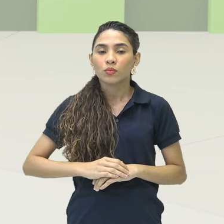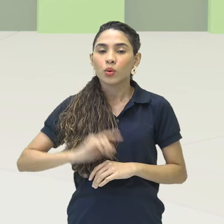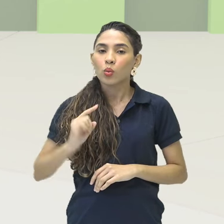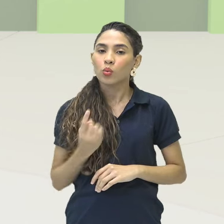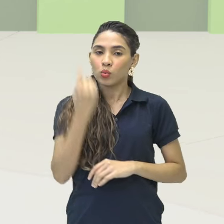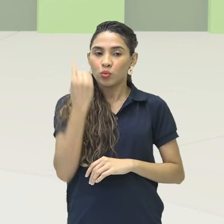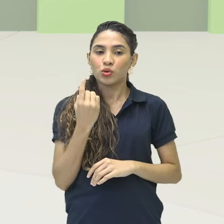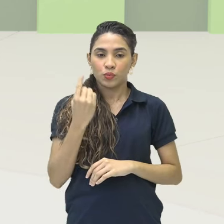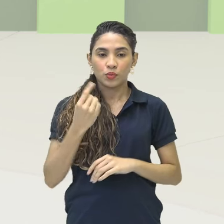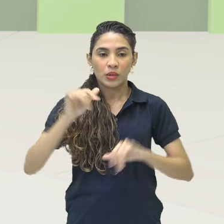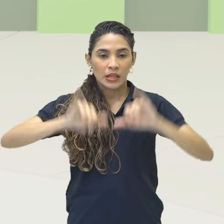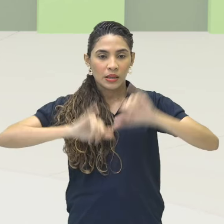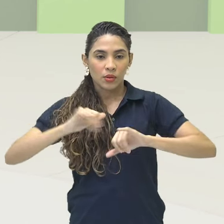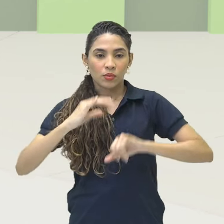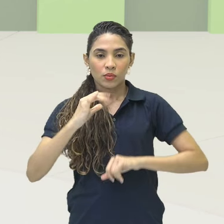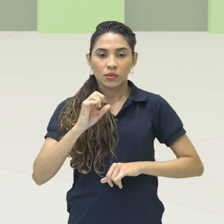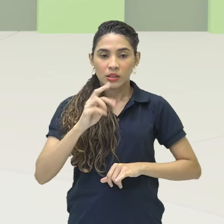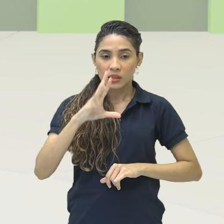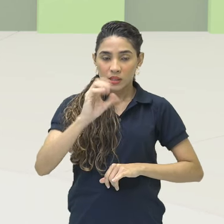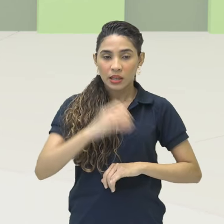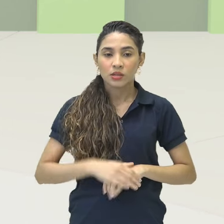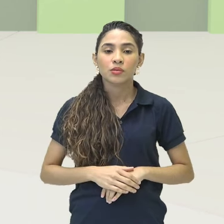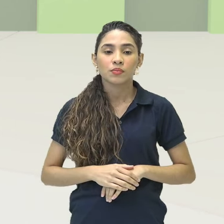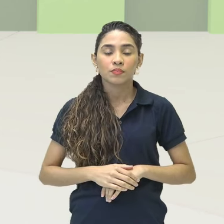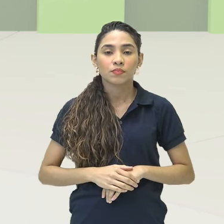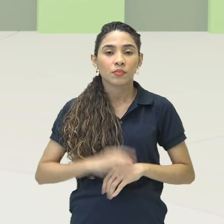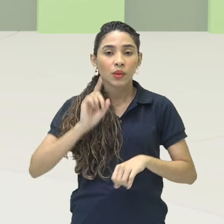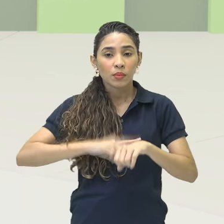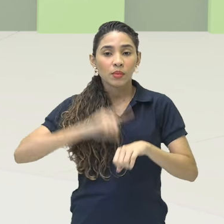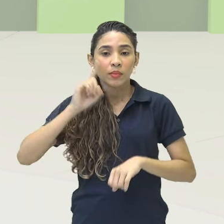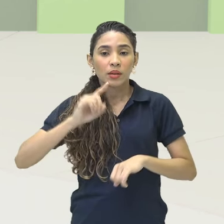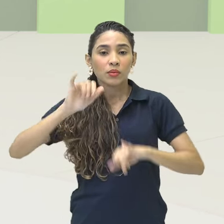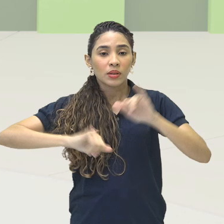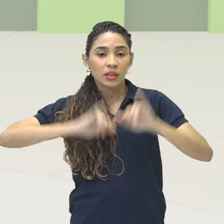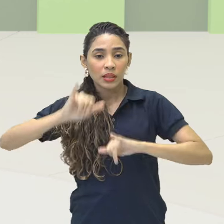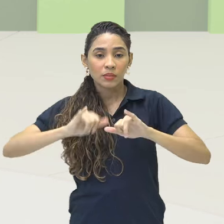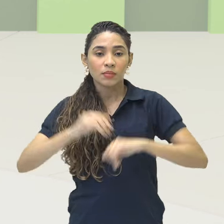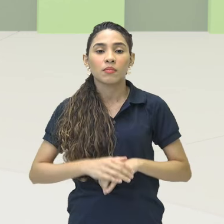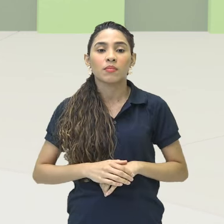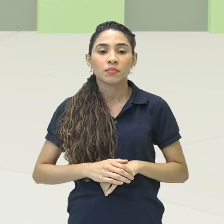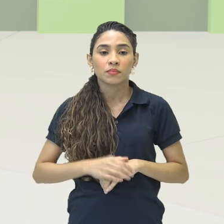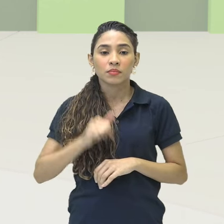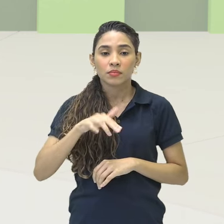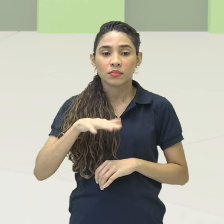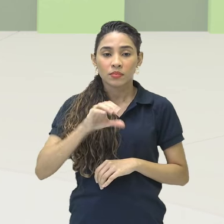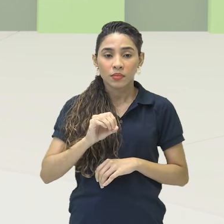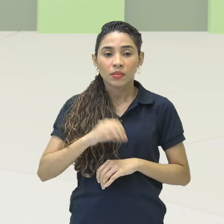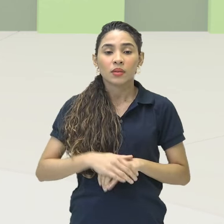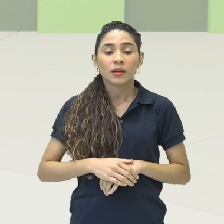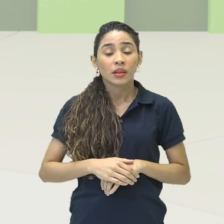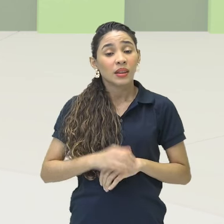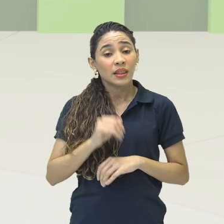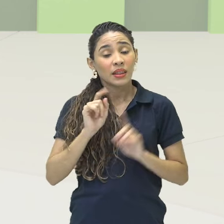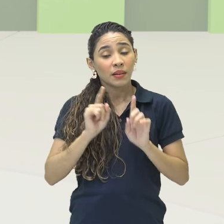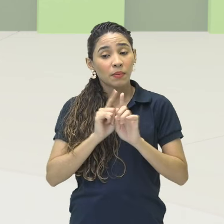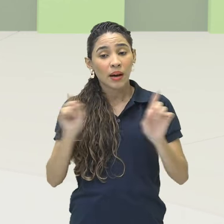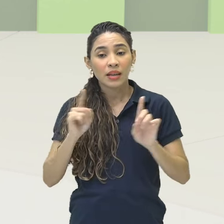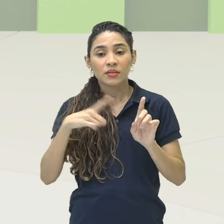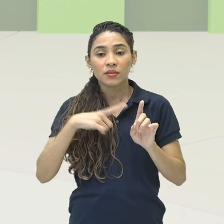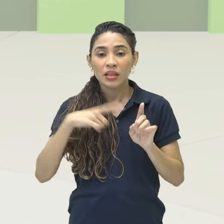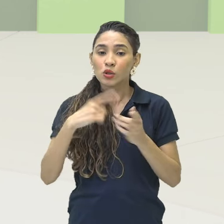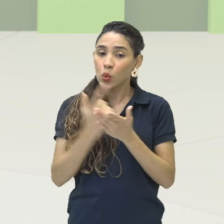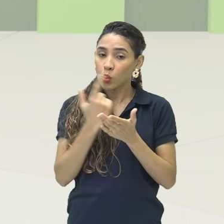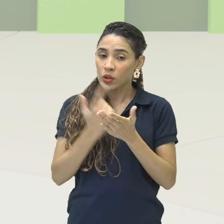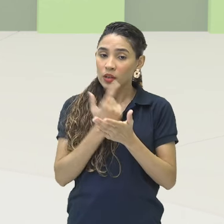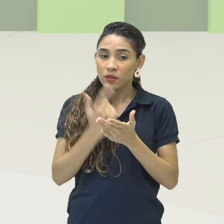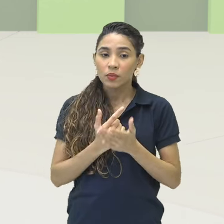químico cético. Robert Boyle foi o primeiro químico moderno, o último químico. Na verdade, ele fez um livro